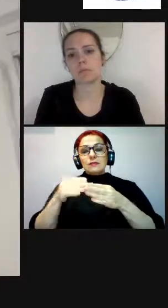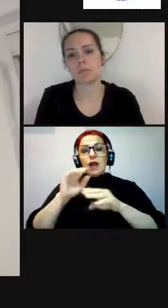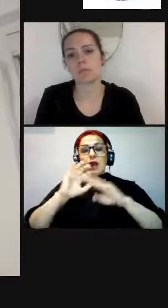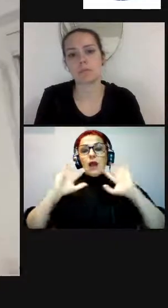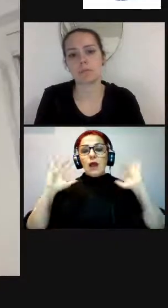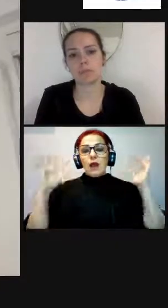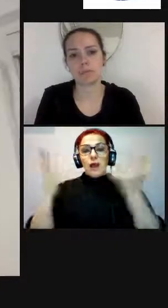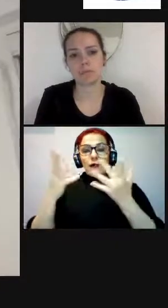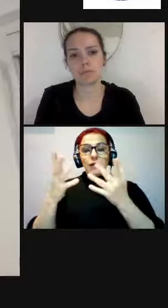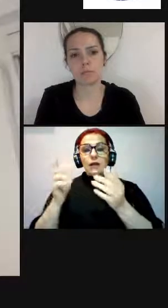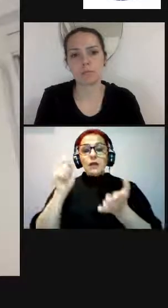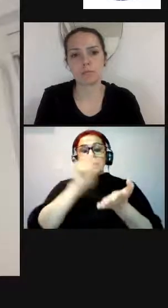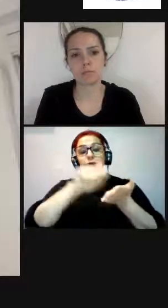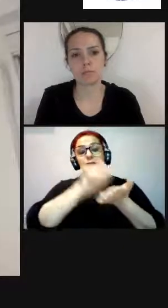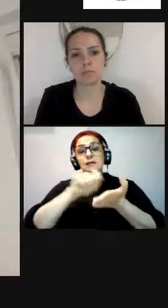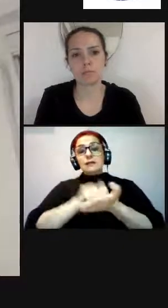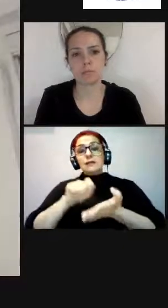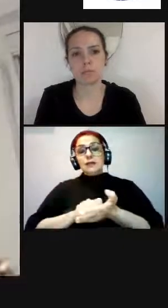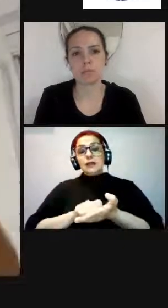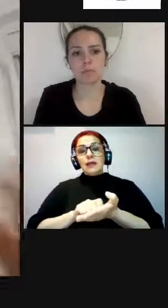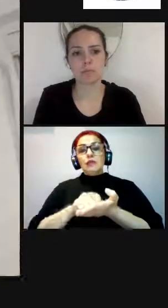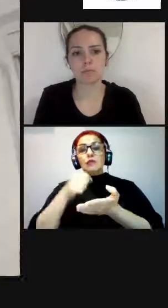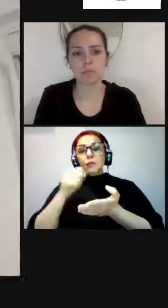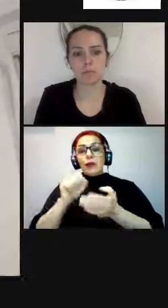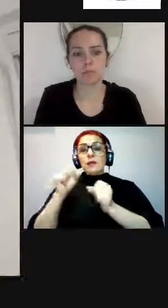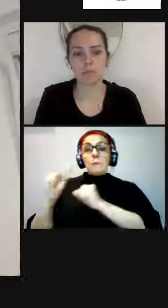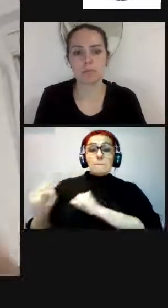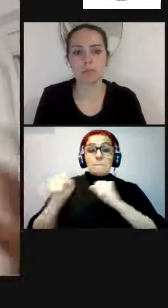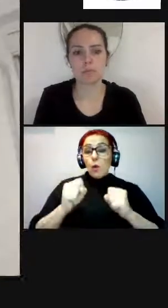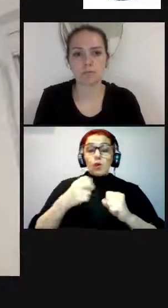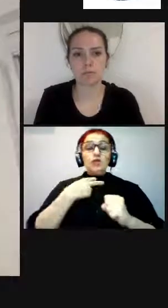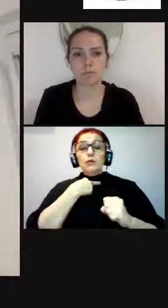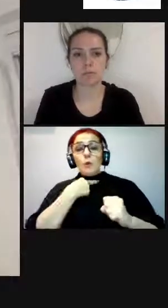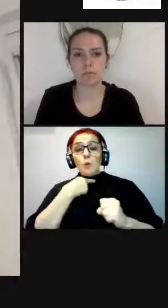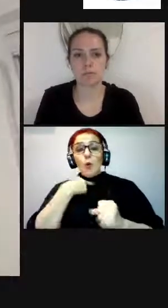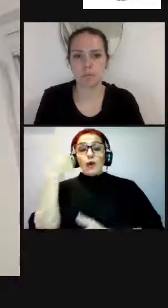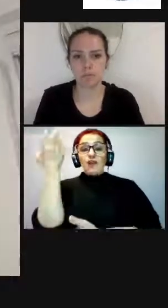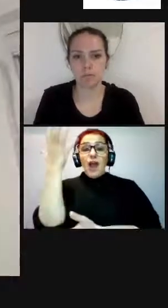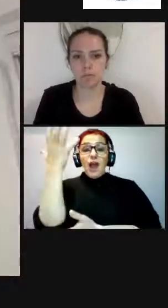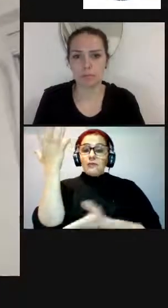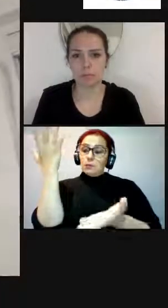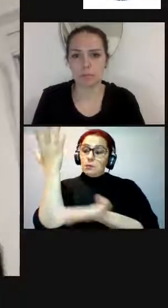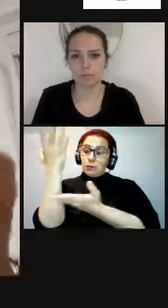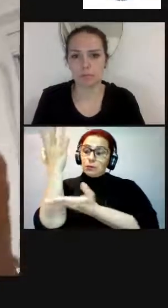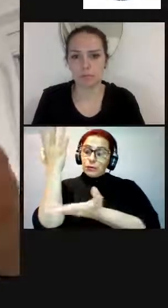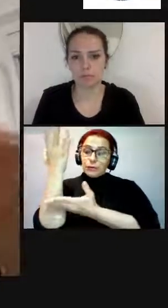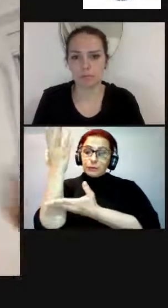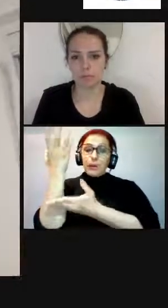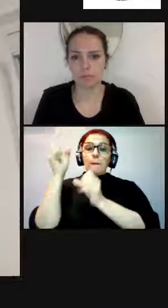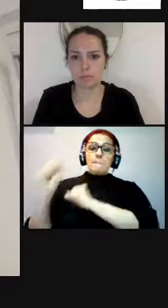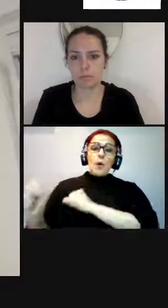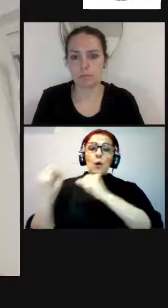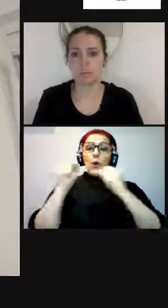laudos para pó da vg o trabalho com laudos para supressão vegetal laudos mesmo relacionados a